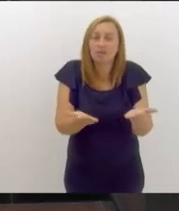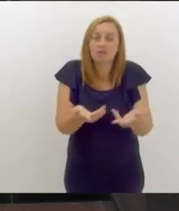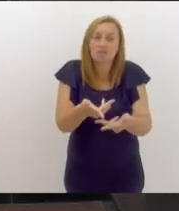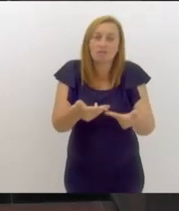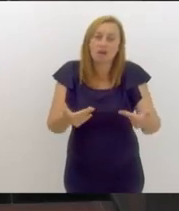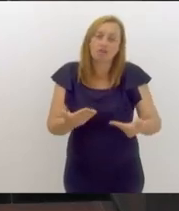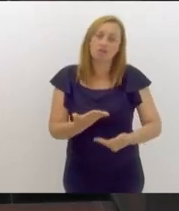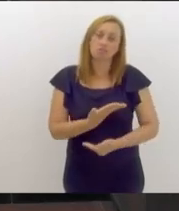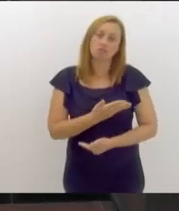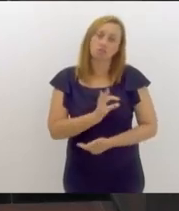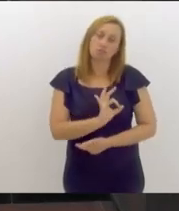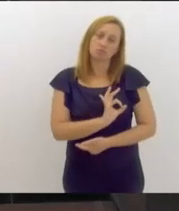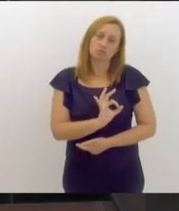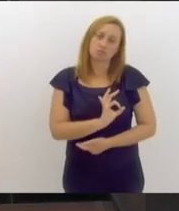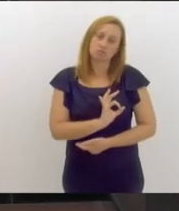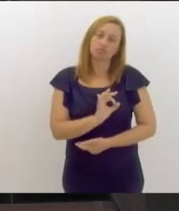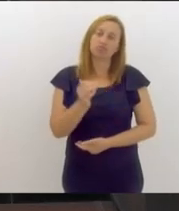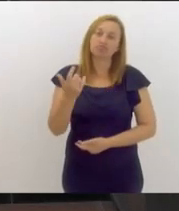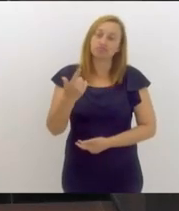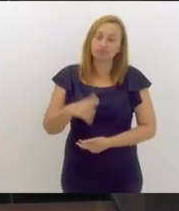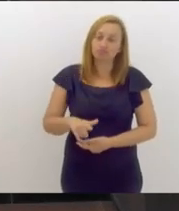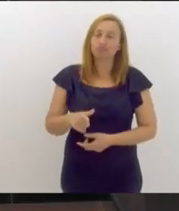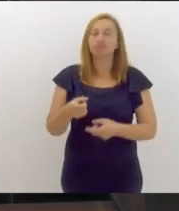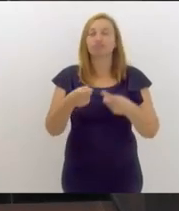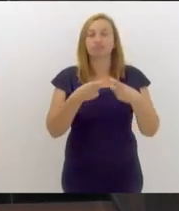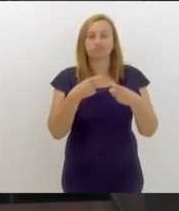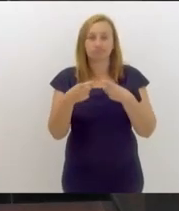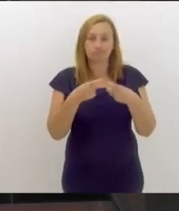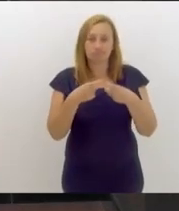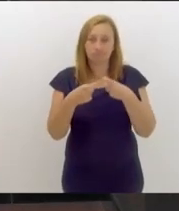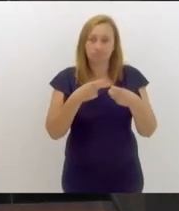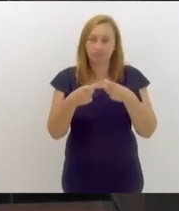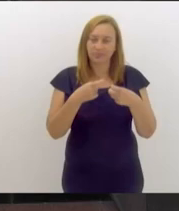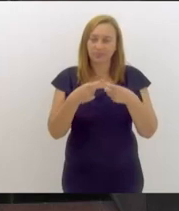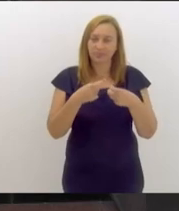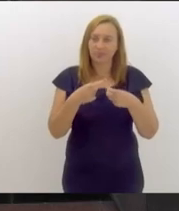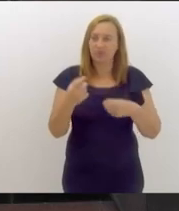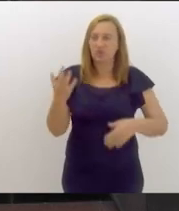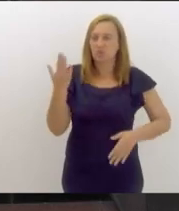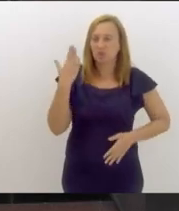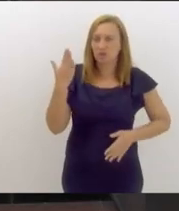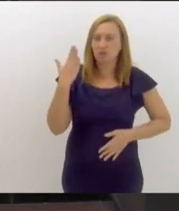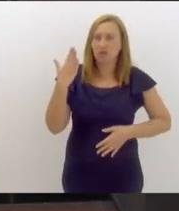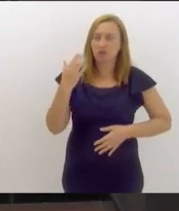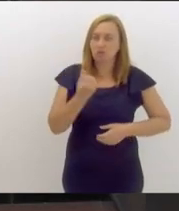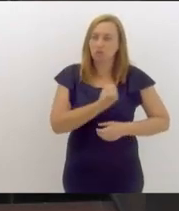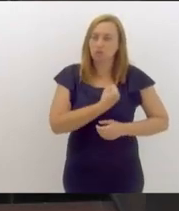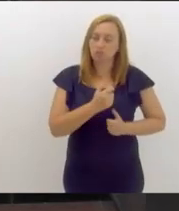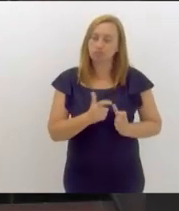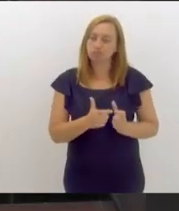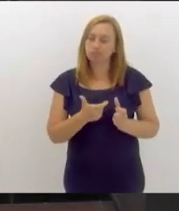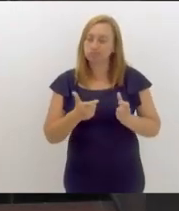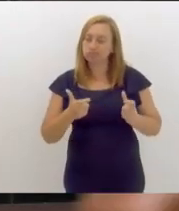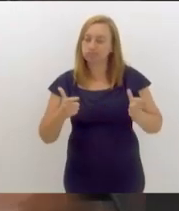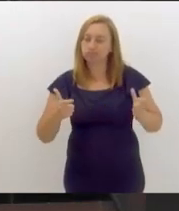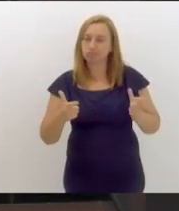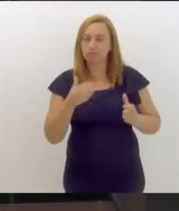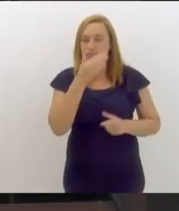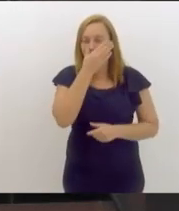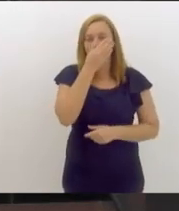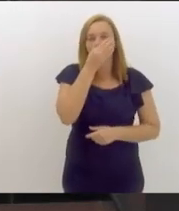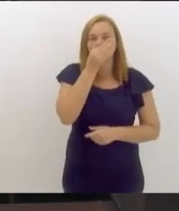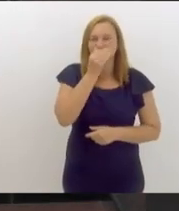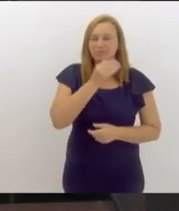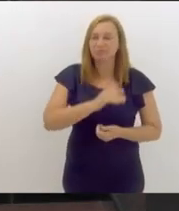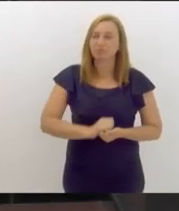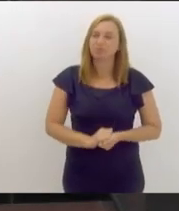policiais voltou mais uma vez aquela guerra em que o tráfico vem avançando a cada dia e isso